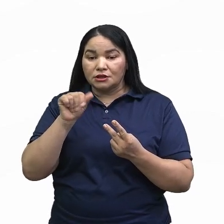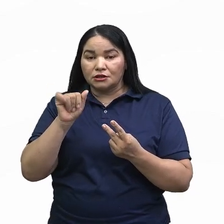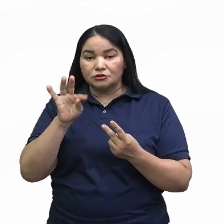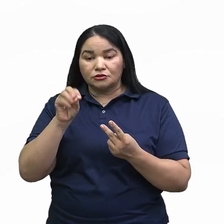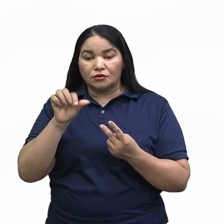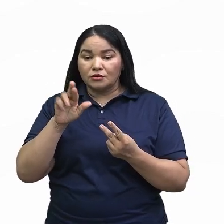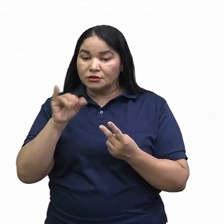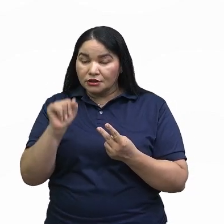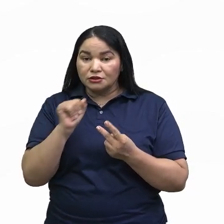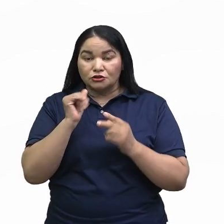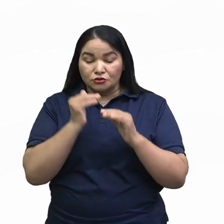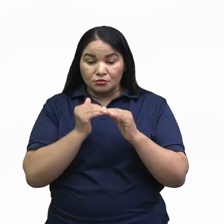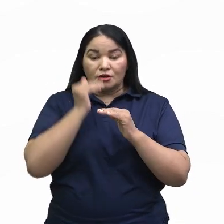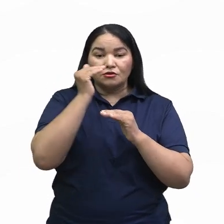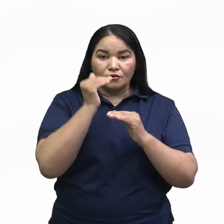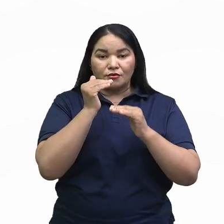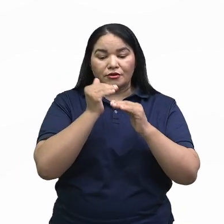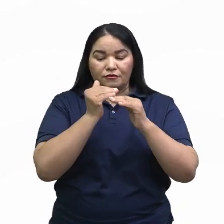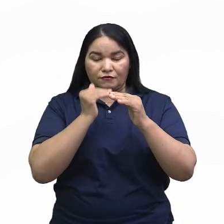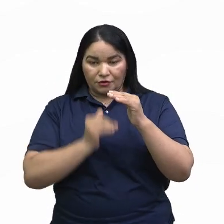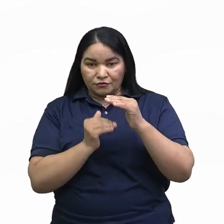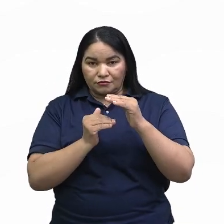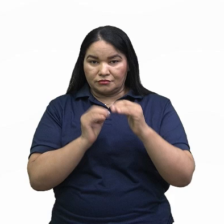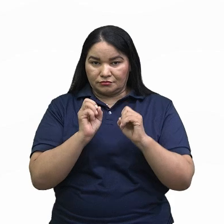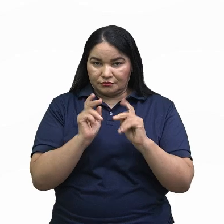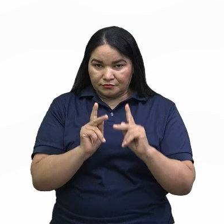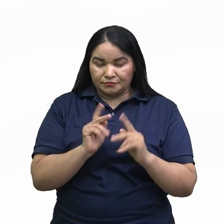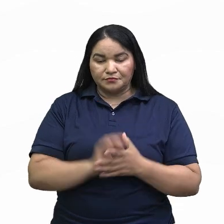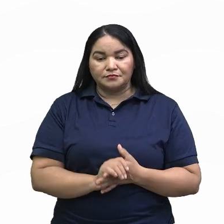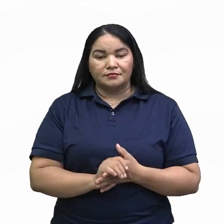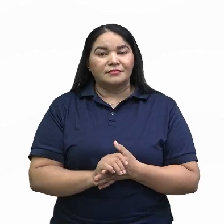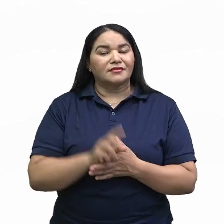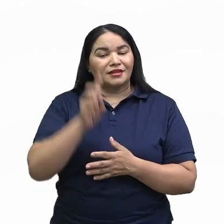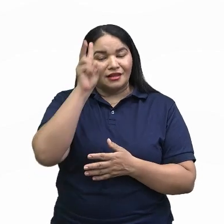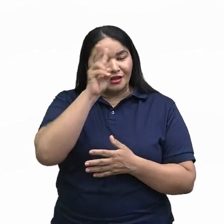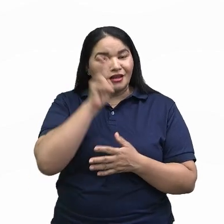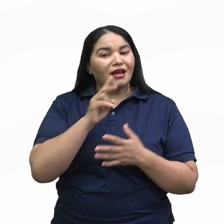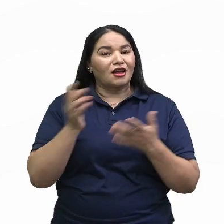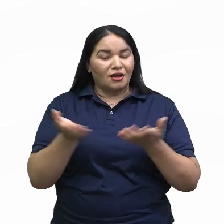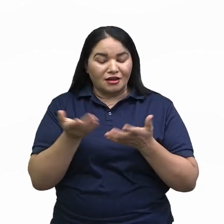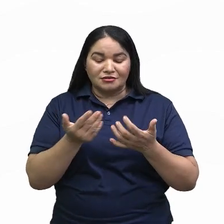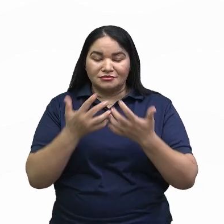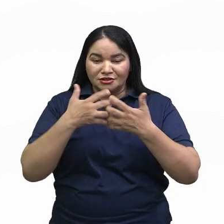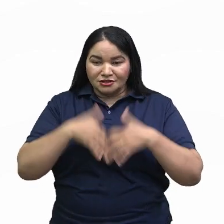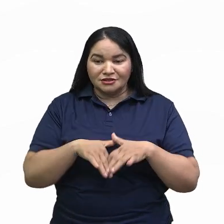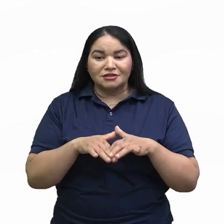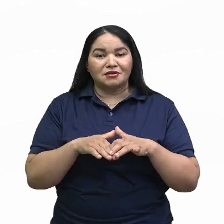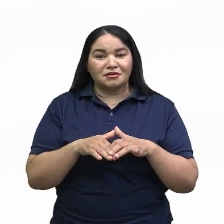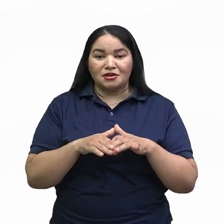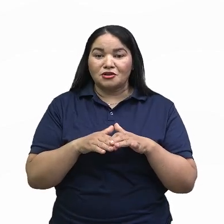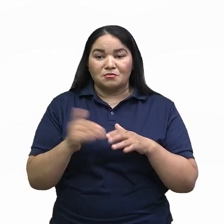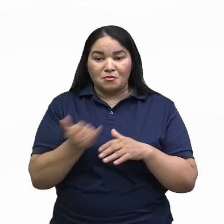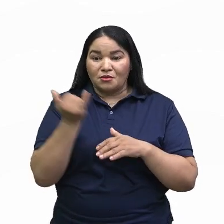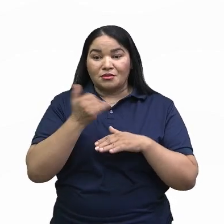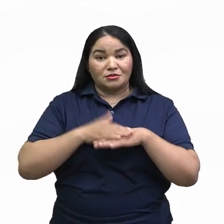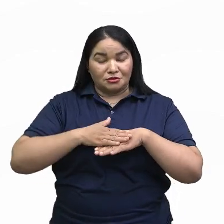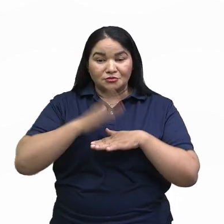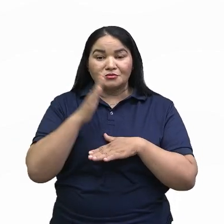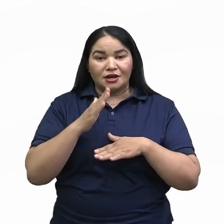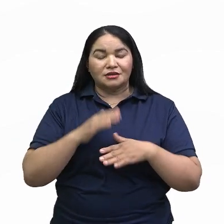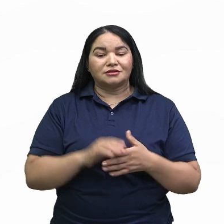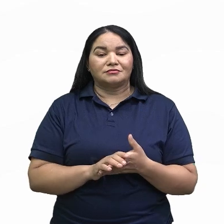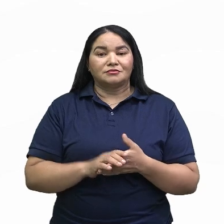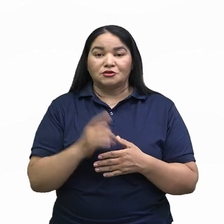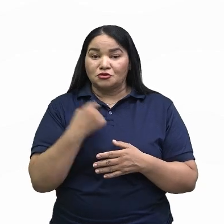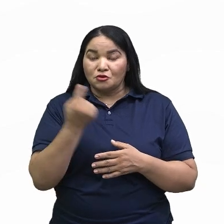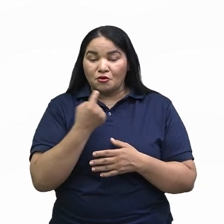superiores e inferiores, certo? Então, relembramos aí esse sistema que é muito importante para nós seres